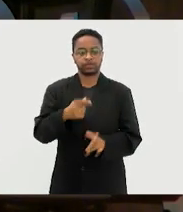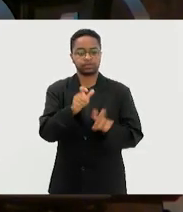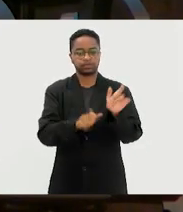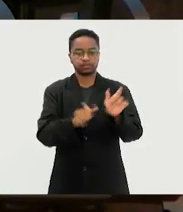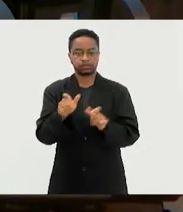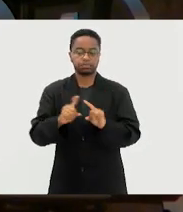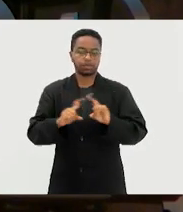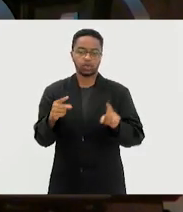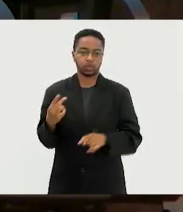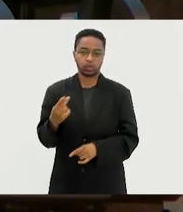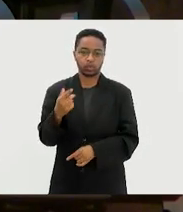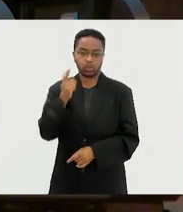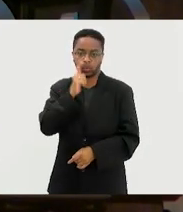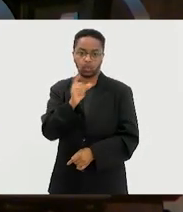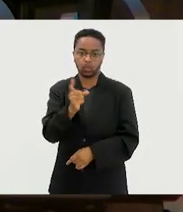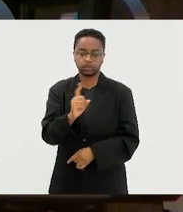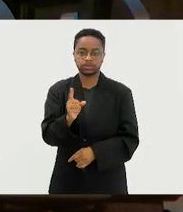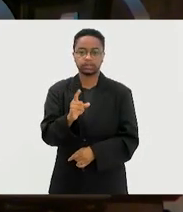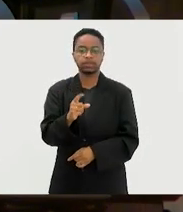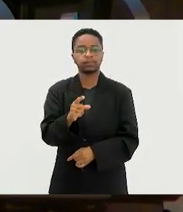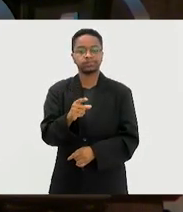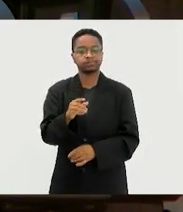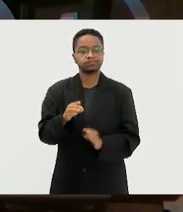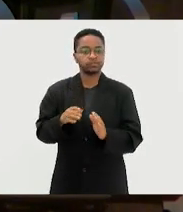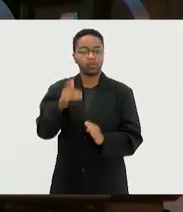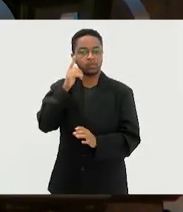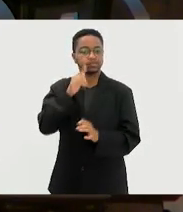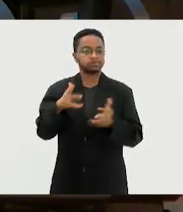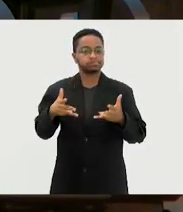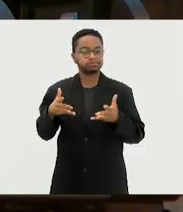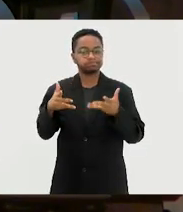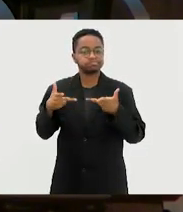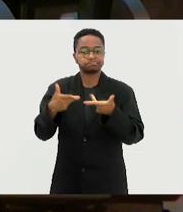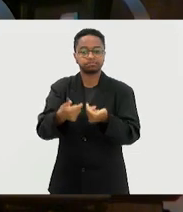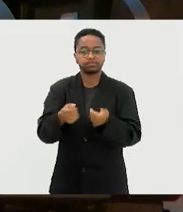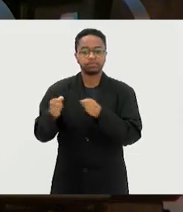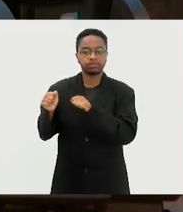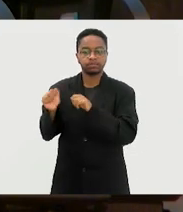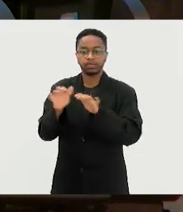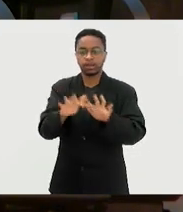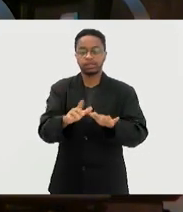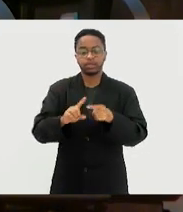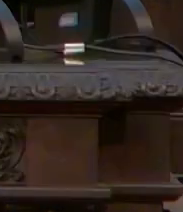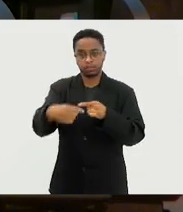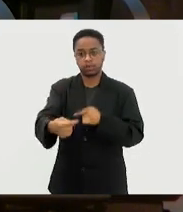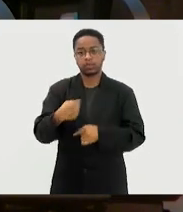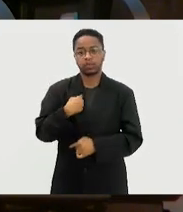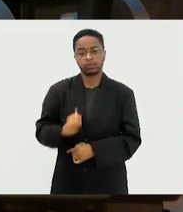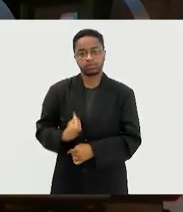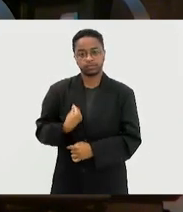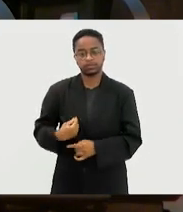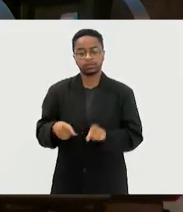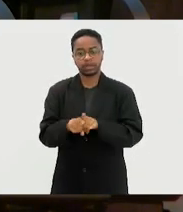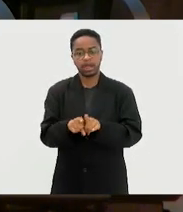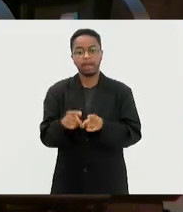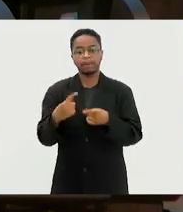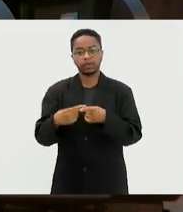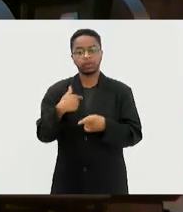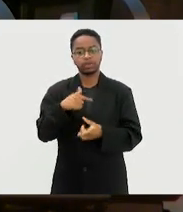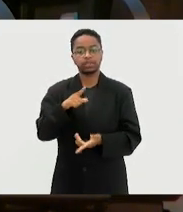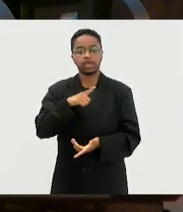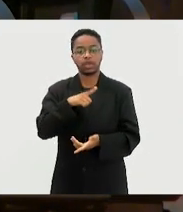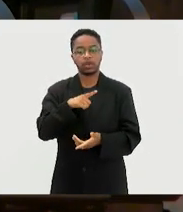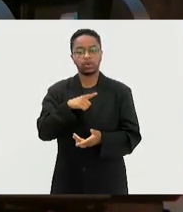deputado. Foi um sucesso, e a próxima vez eu estarei lá, porque eu tenho lado e tenho posição.